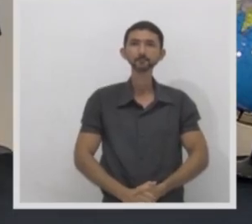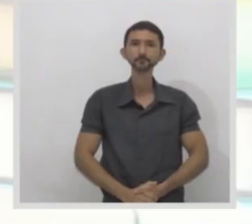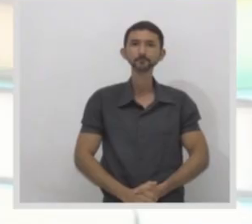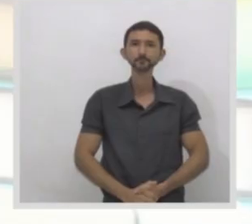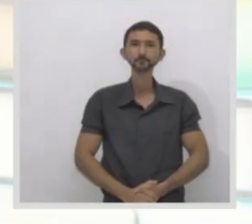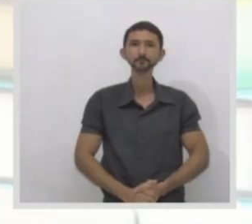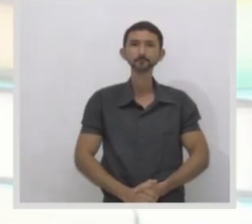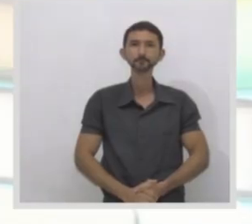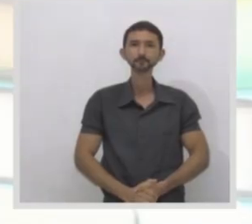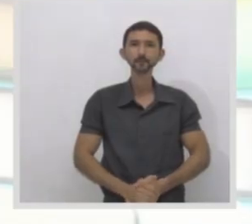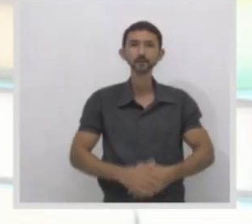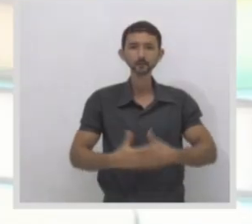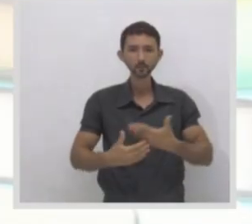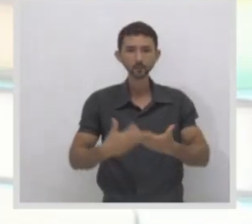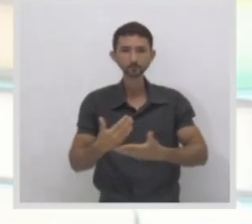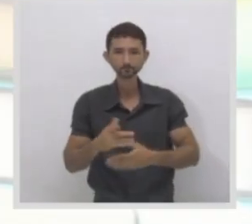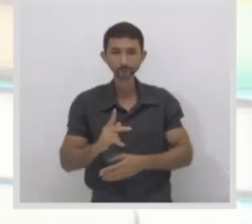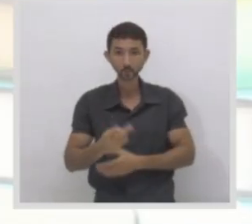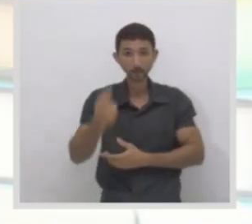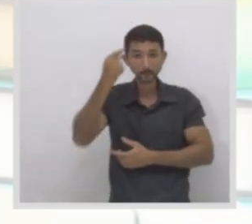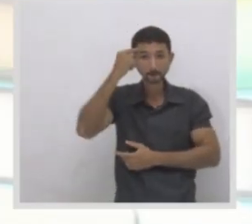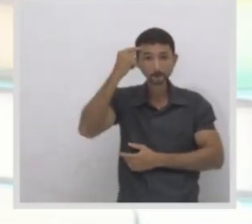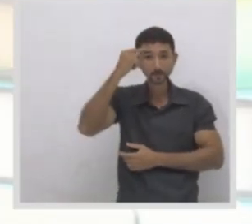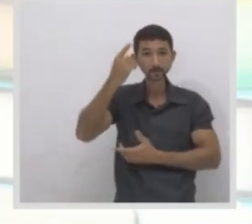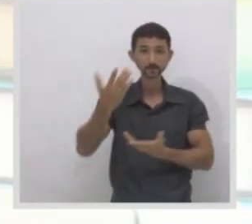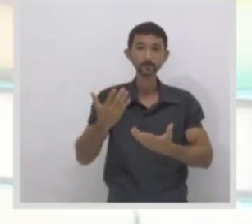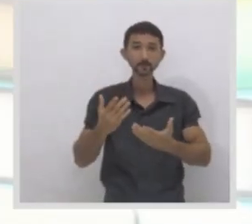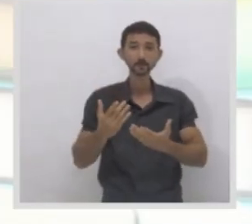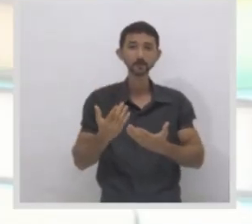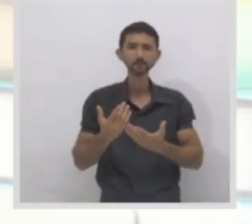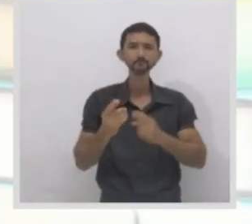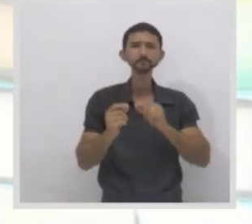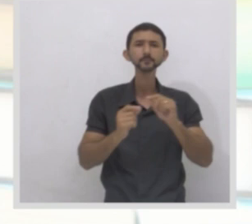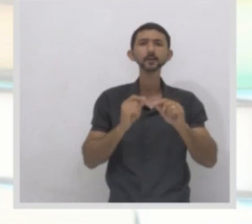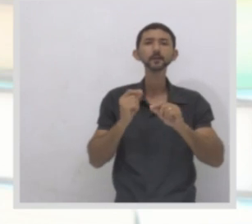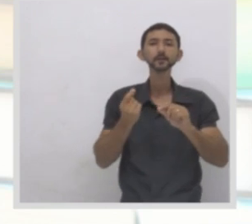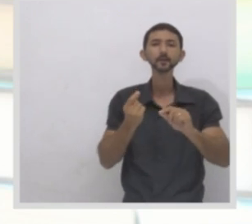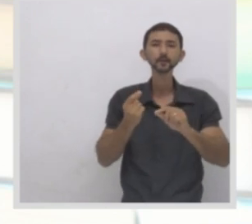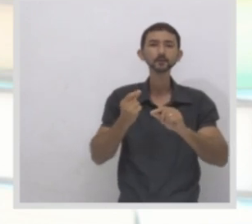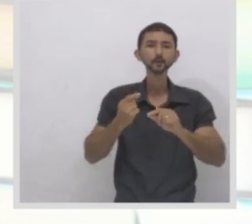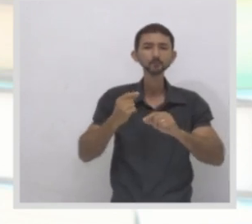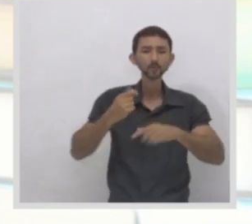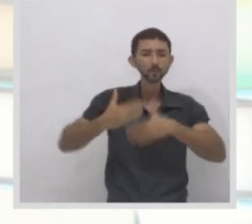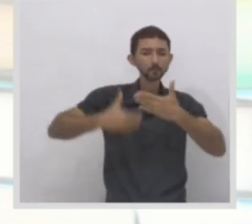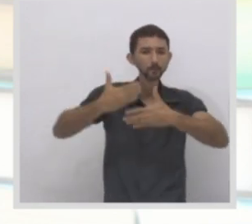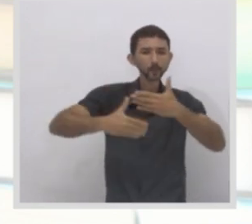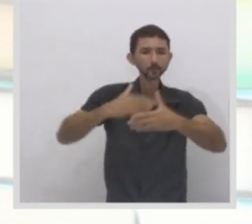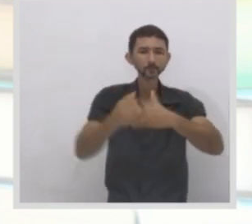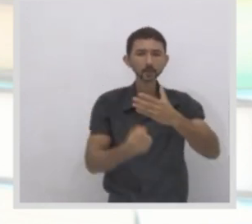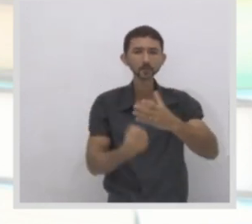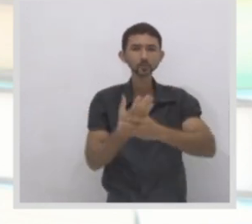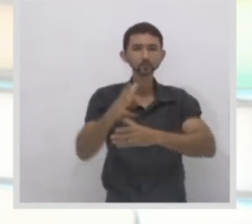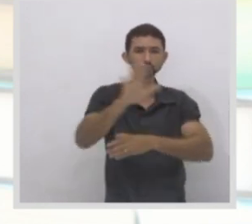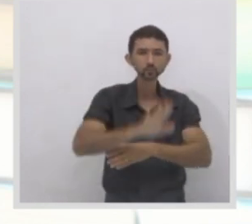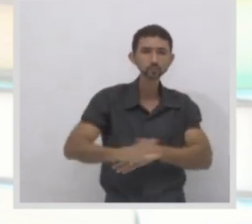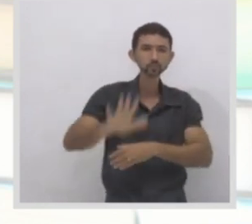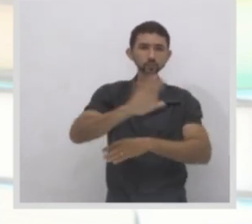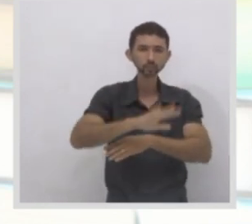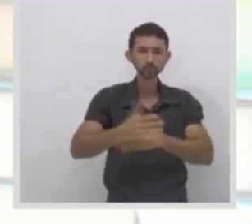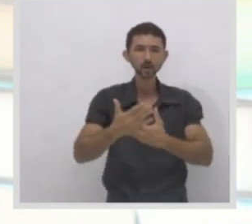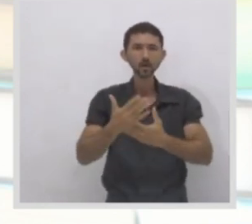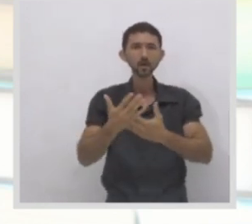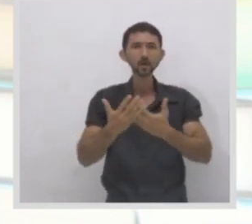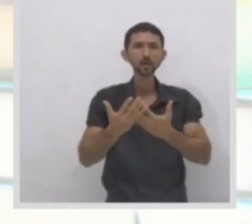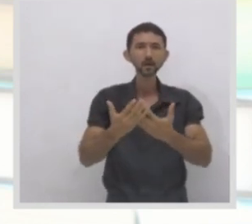continuando, né, nós temos que pensar também esse processo de formação do território como um